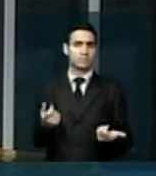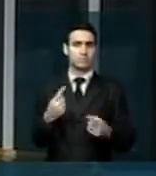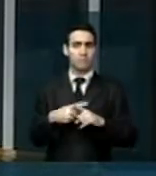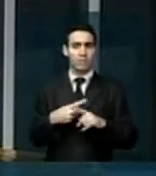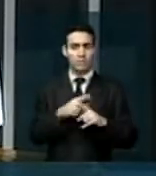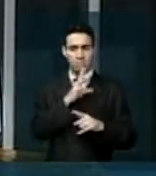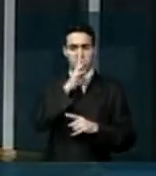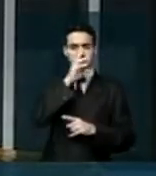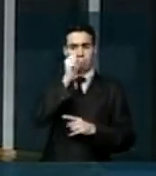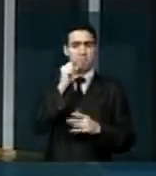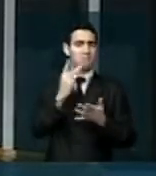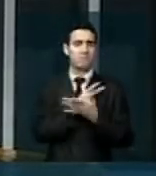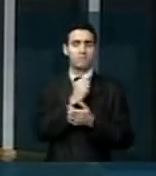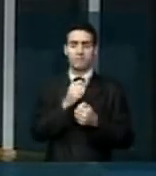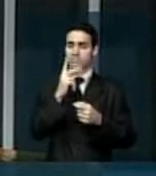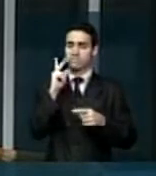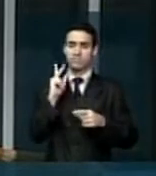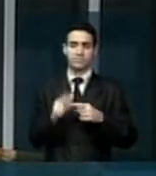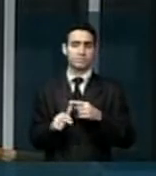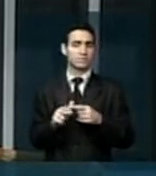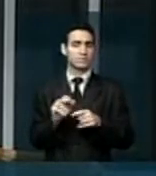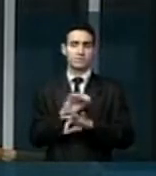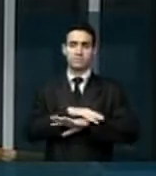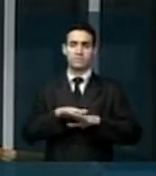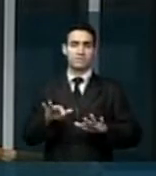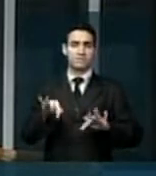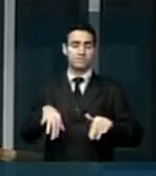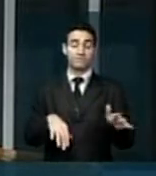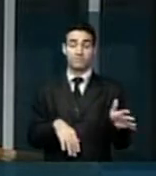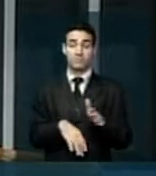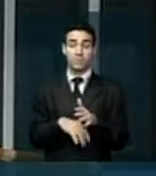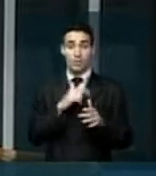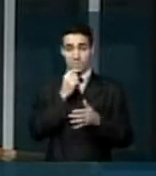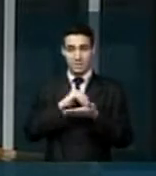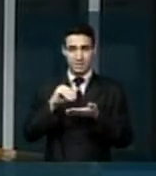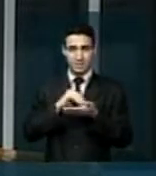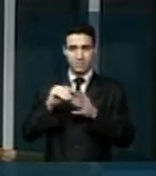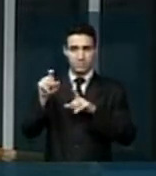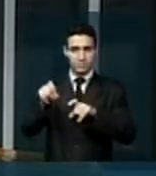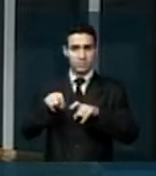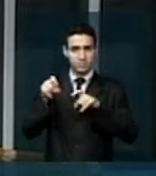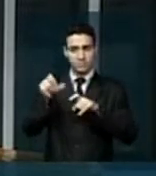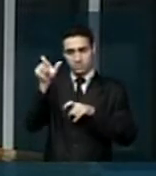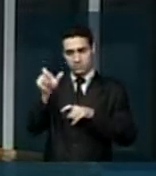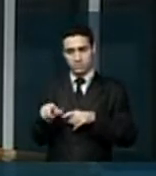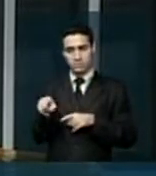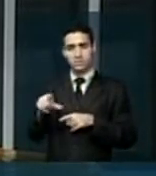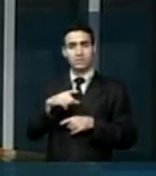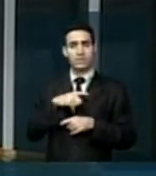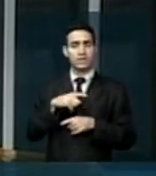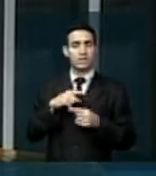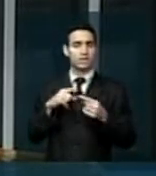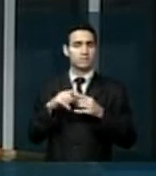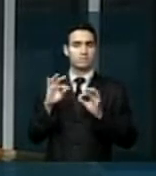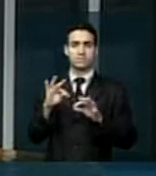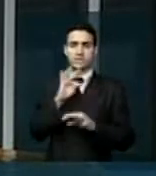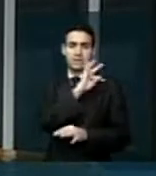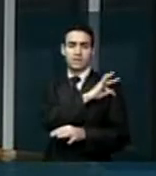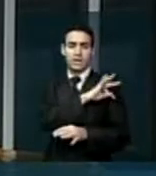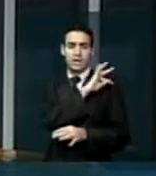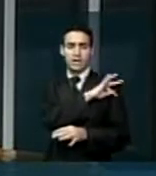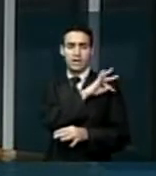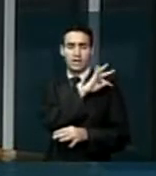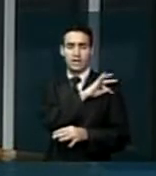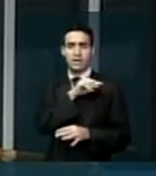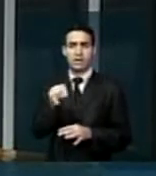vai cortar com este benefício. O secretário de Agricultura, uma pessoa muito técnica,